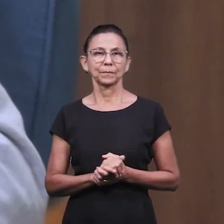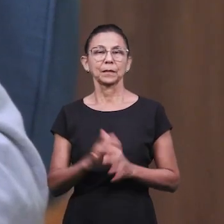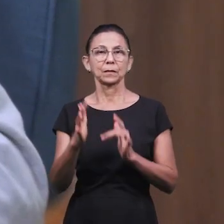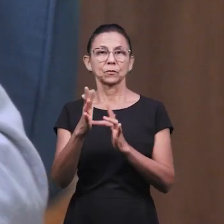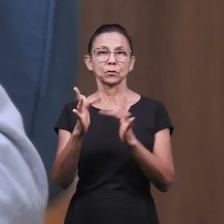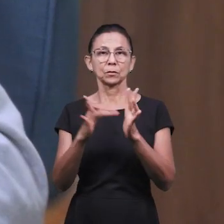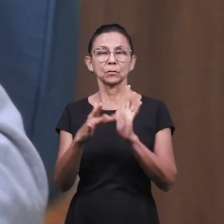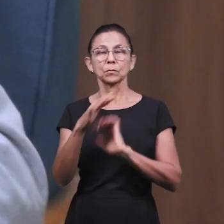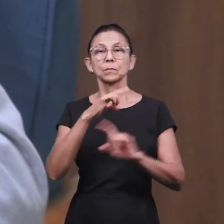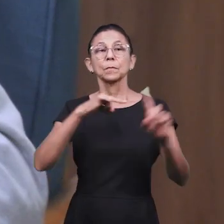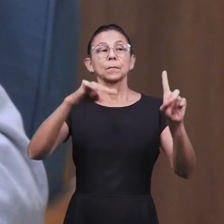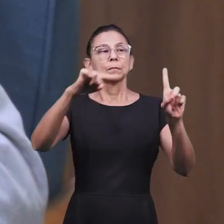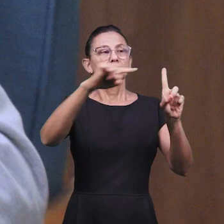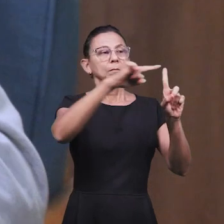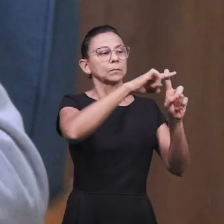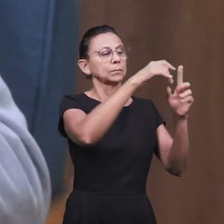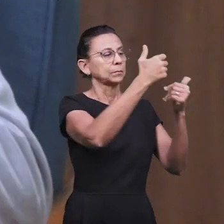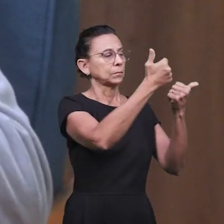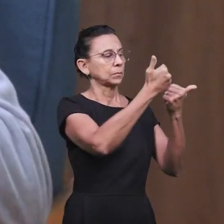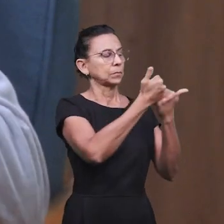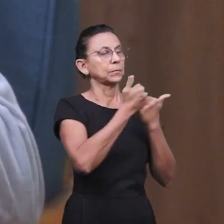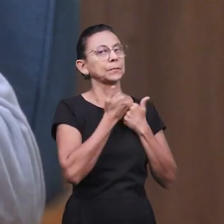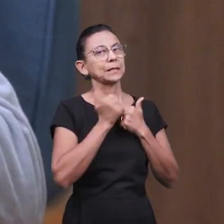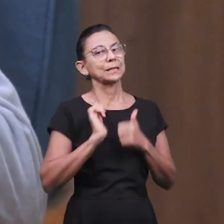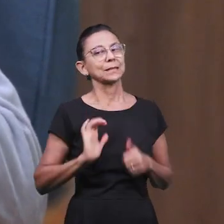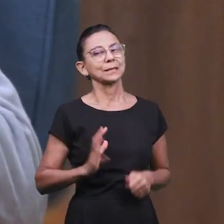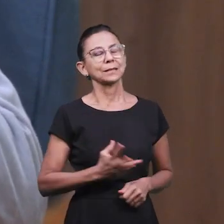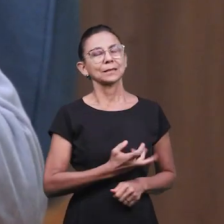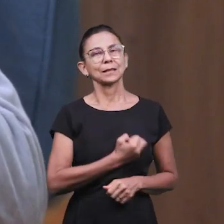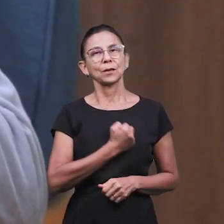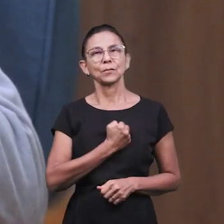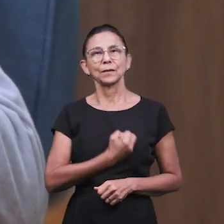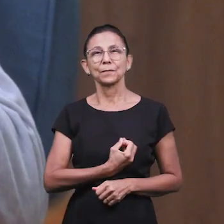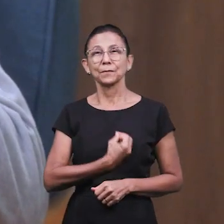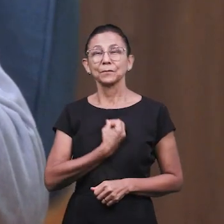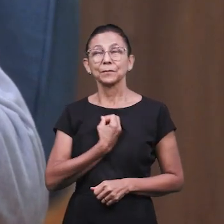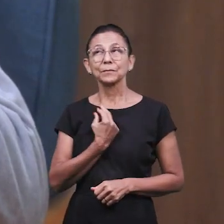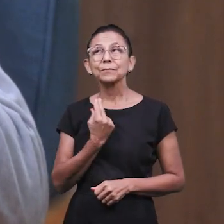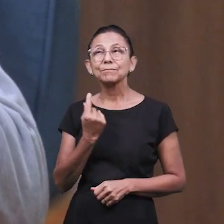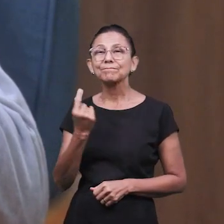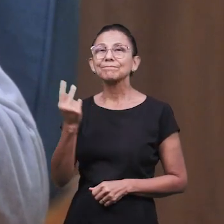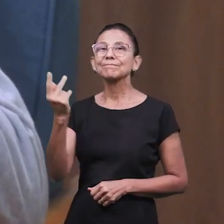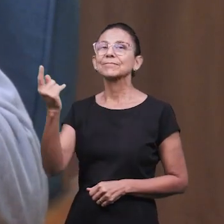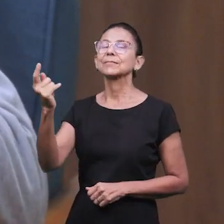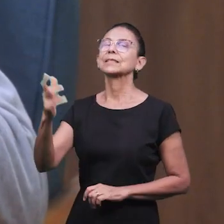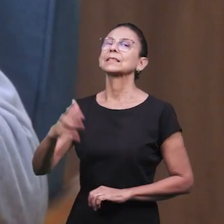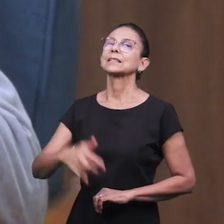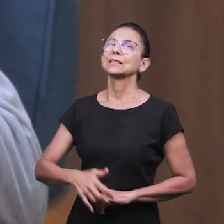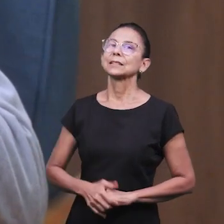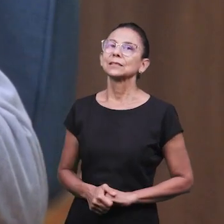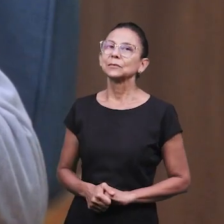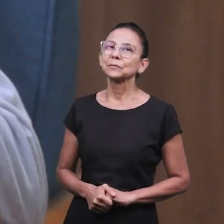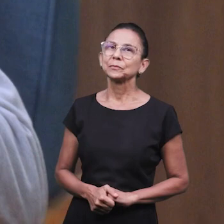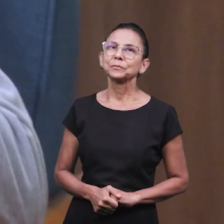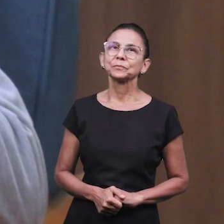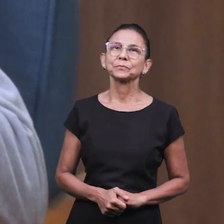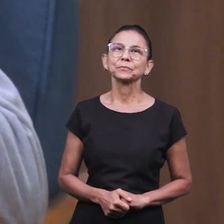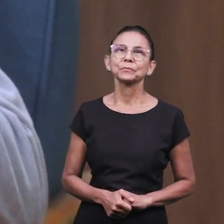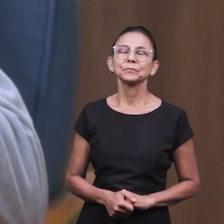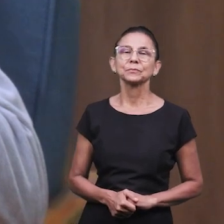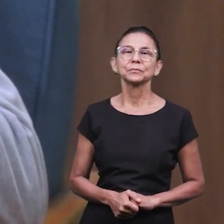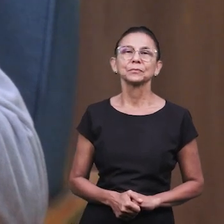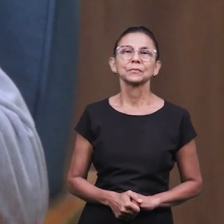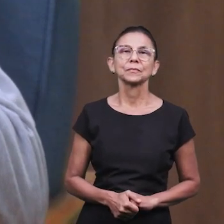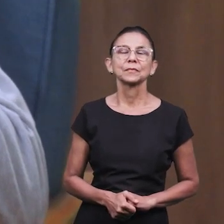na cruz para nos dar a salvação, isto é, vida eterna, e